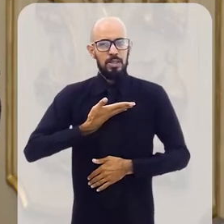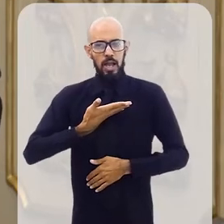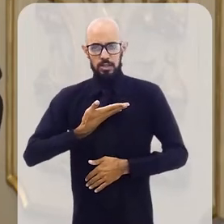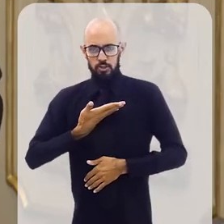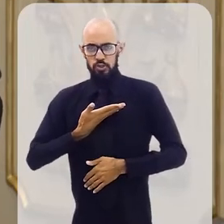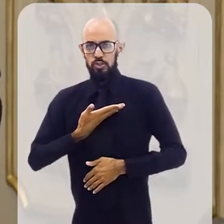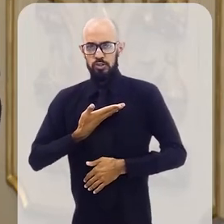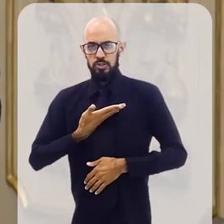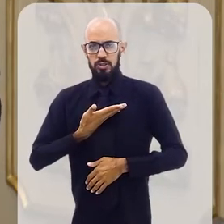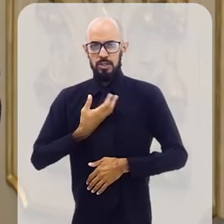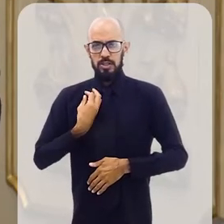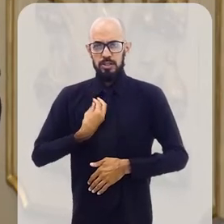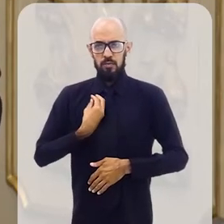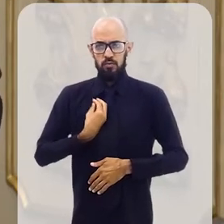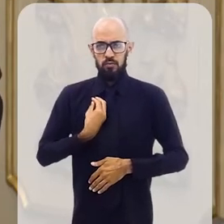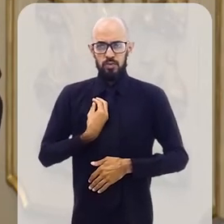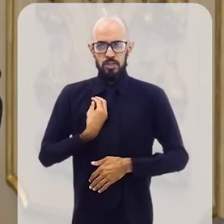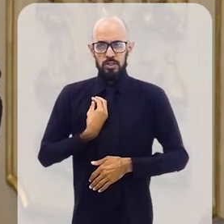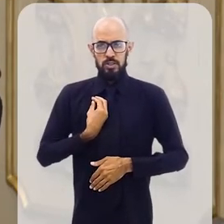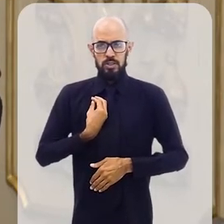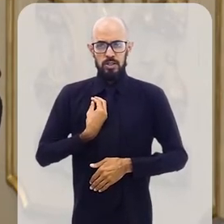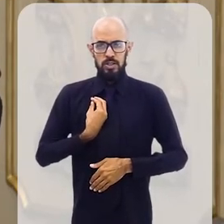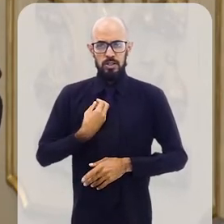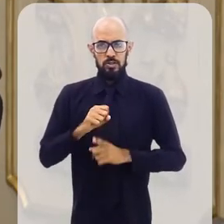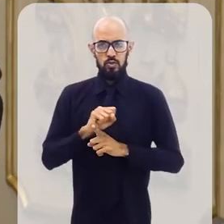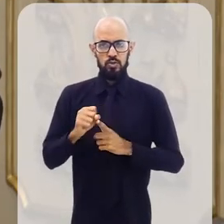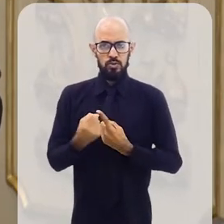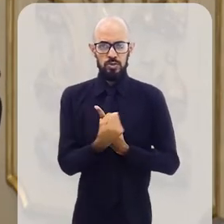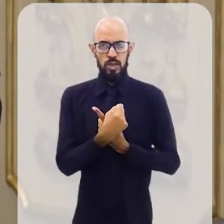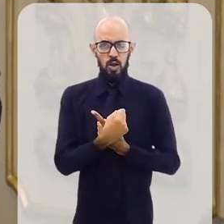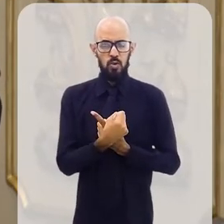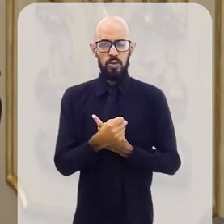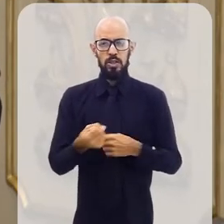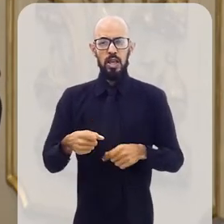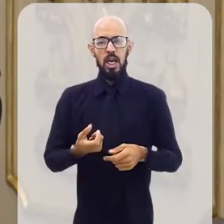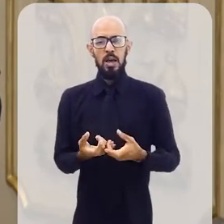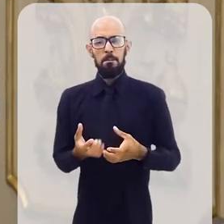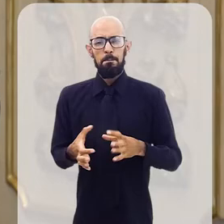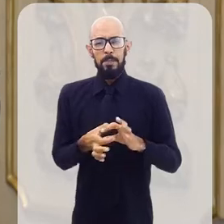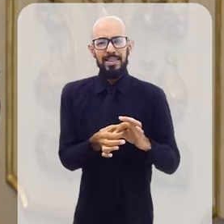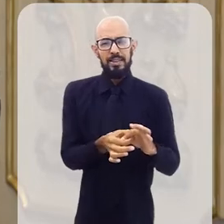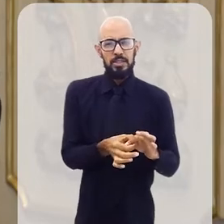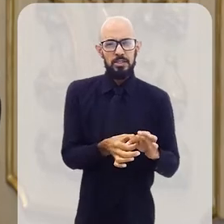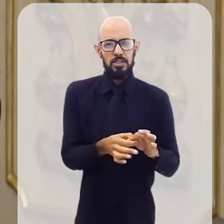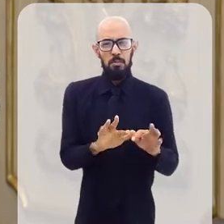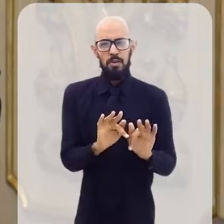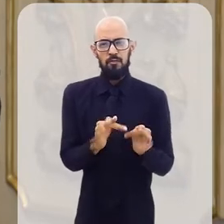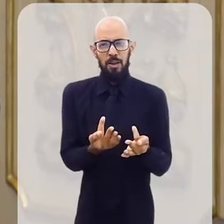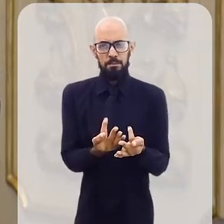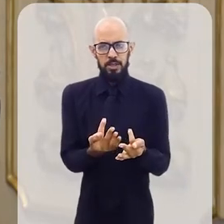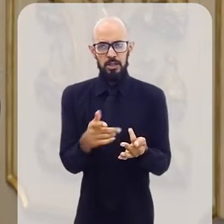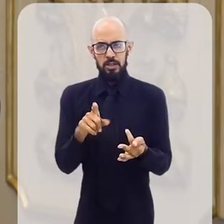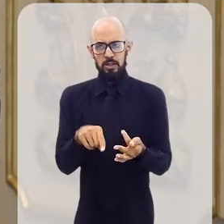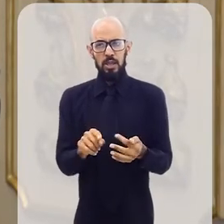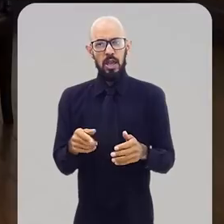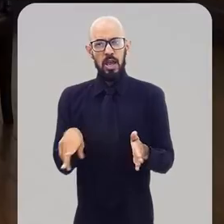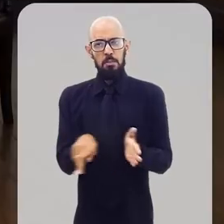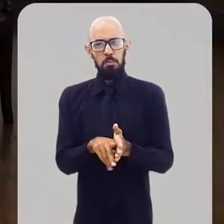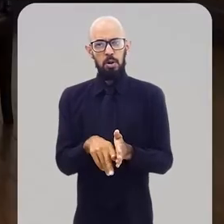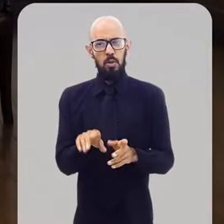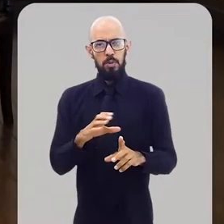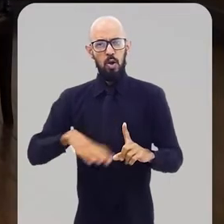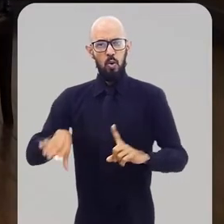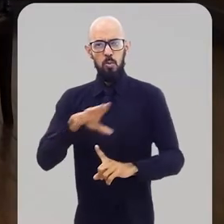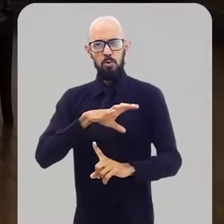comunidade da vida Comunitária é sentir essa pertença a uma grande família que é a comunidade bom